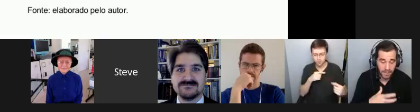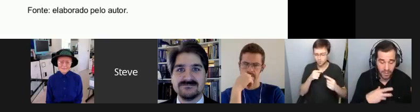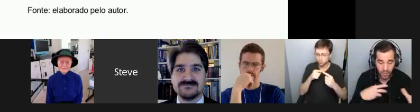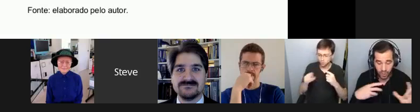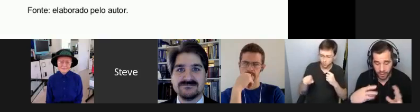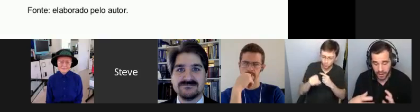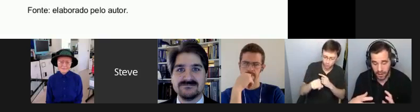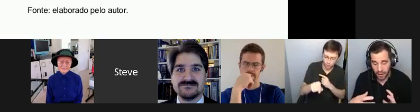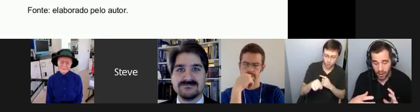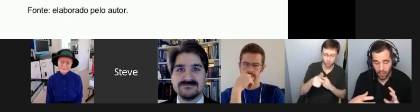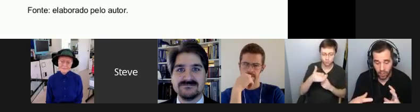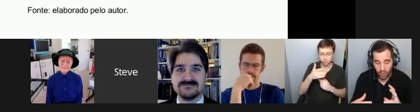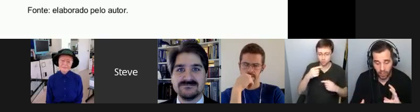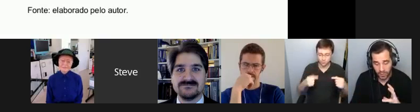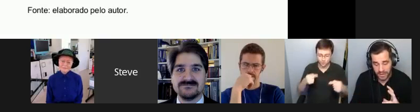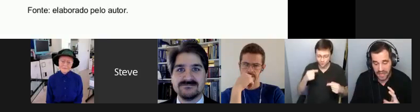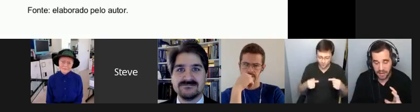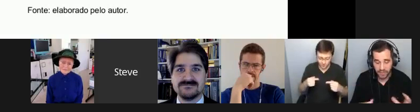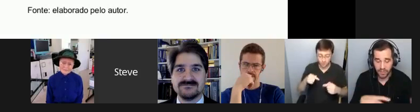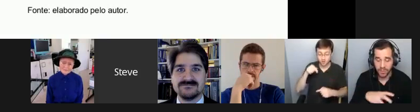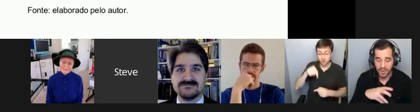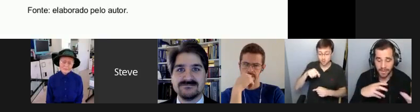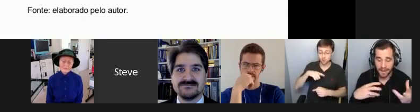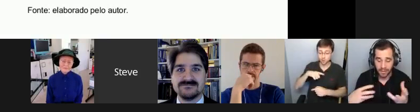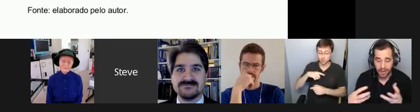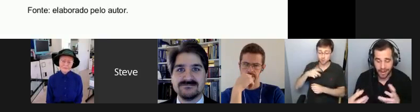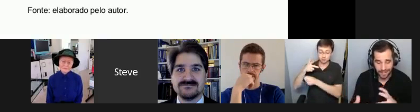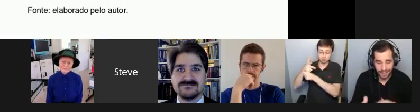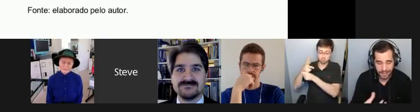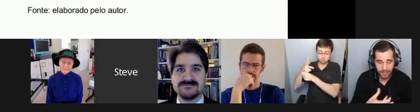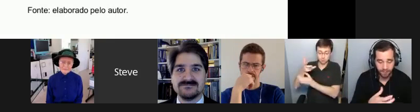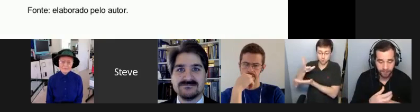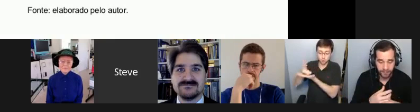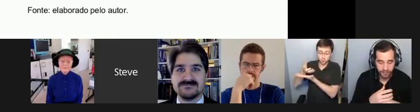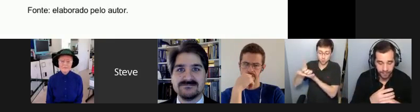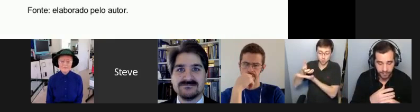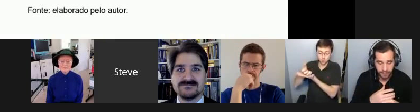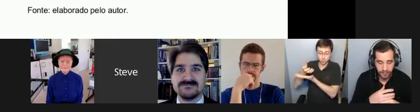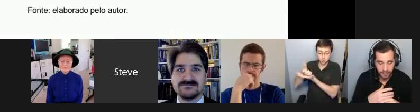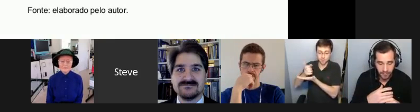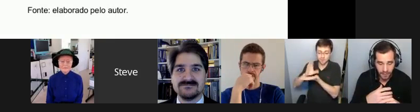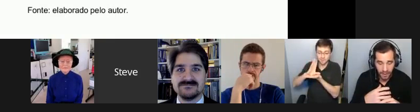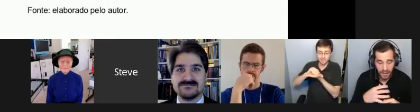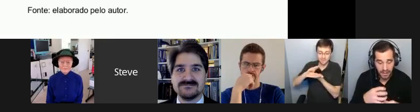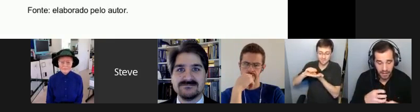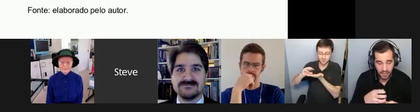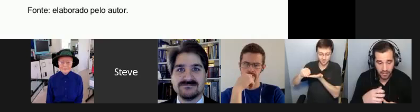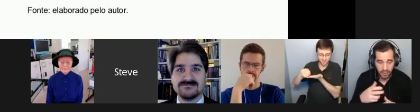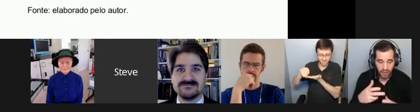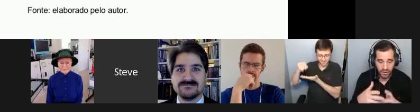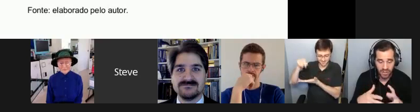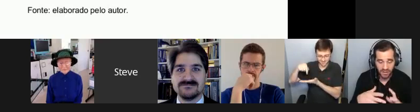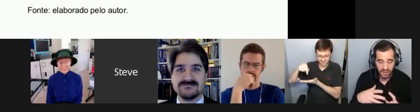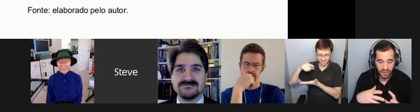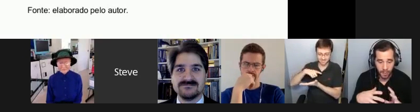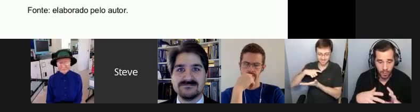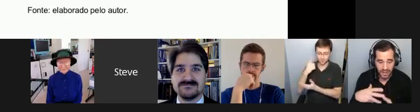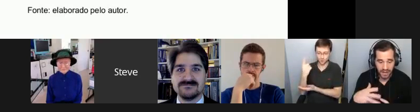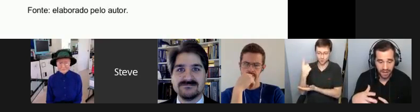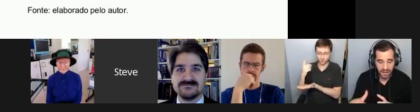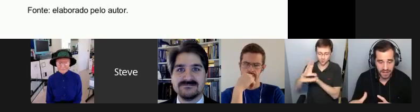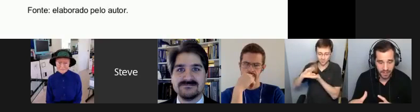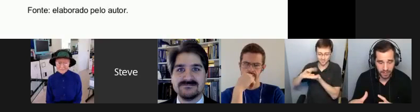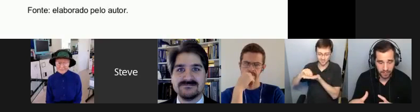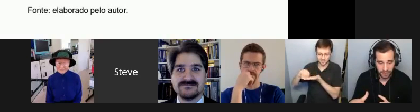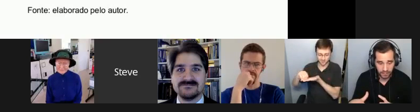dialogada sobre os textos dos demais colegas. E nisso nós tivemos